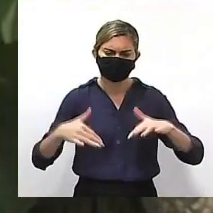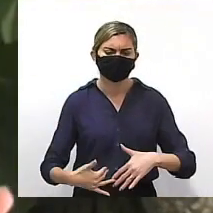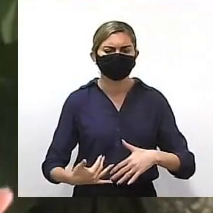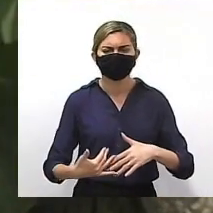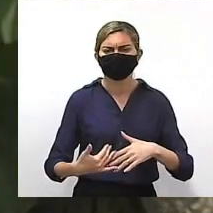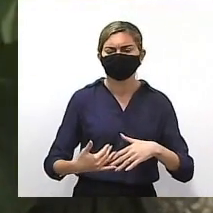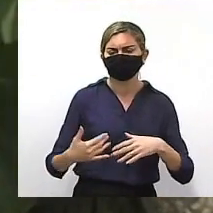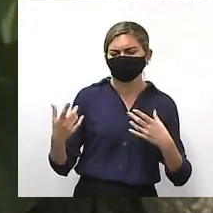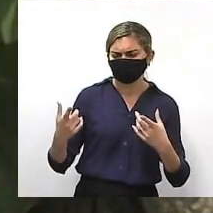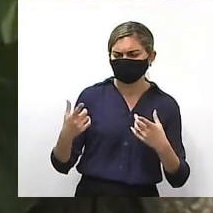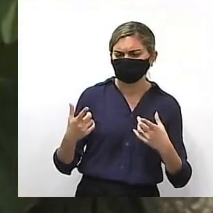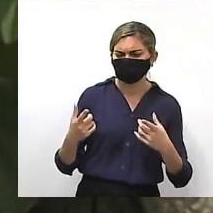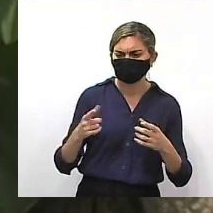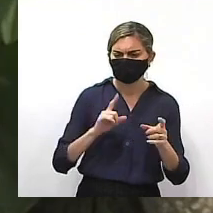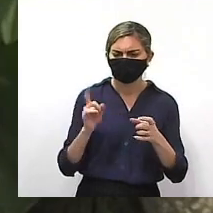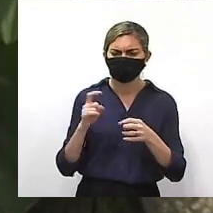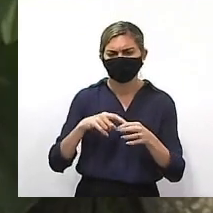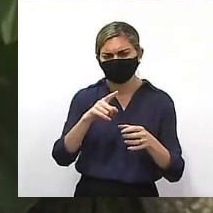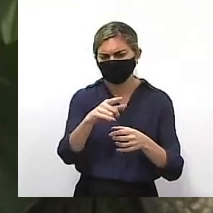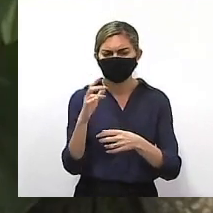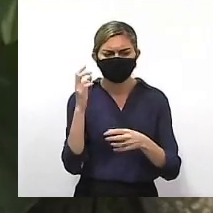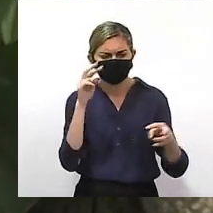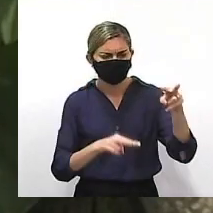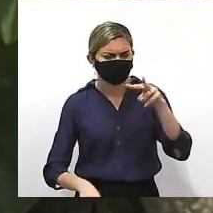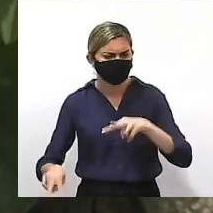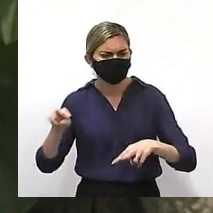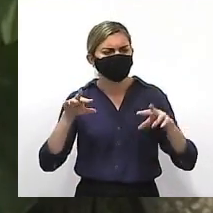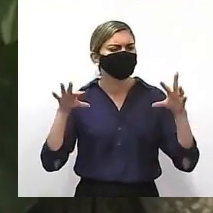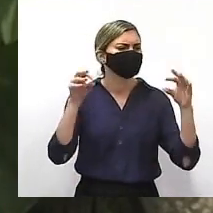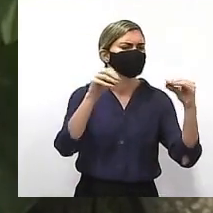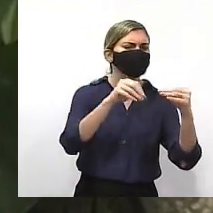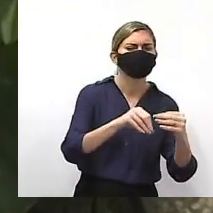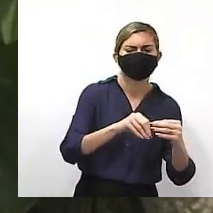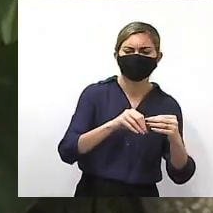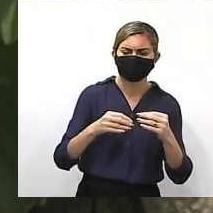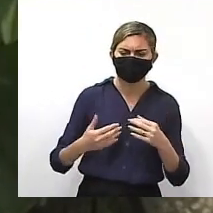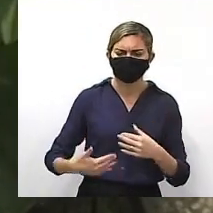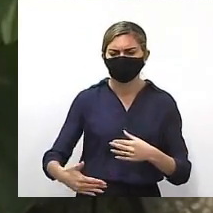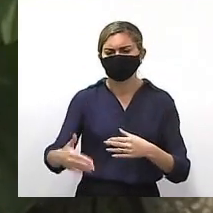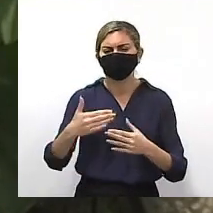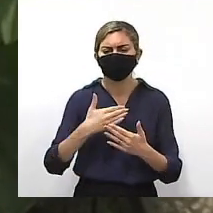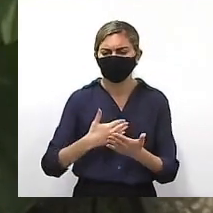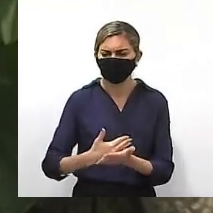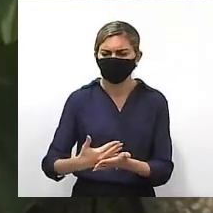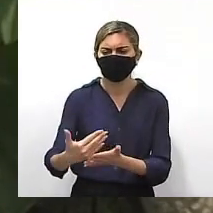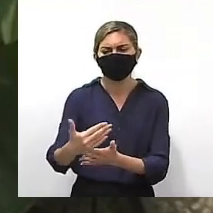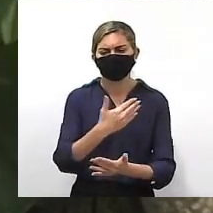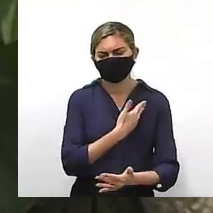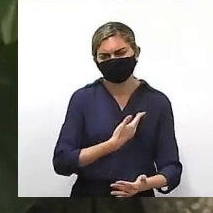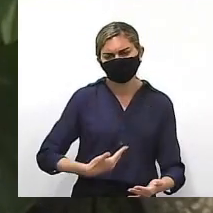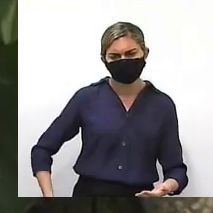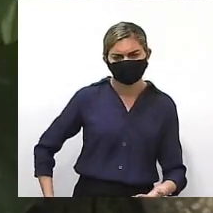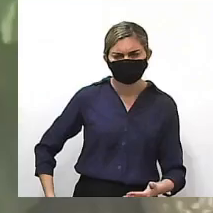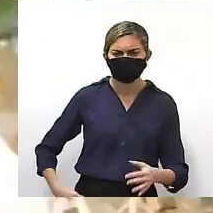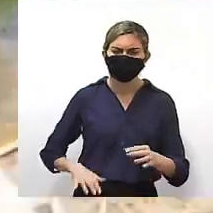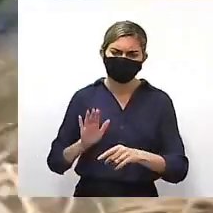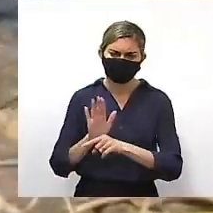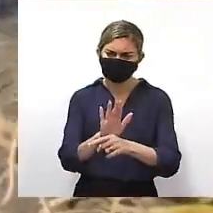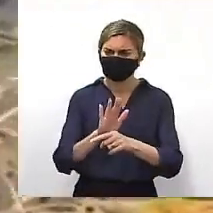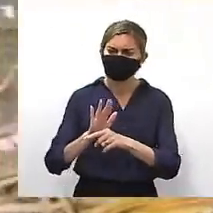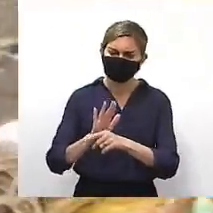deram uma volta lá na ilha, olharam tudo e lá começou que o governo deu